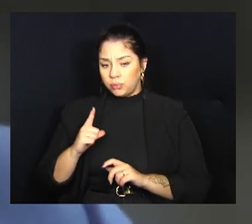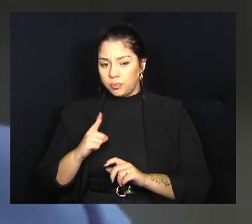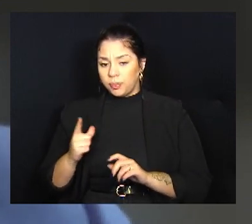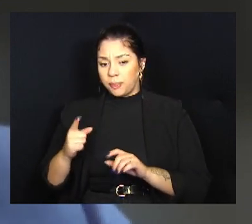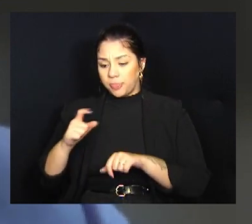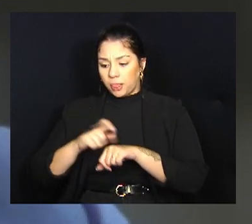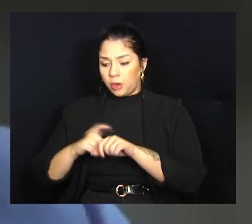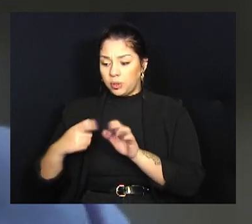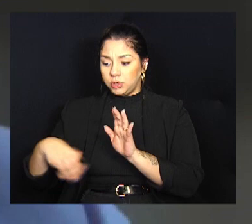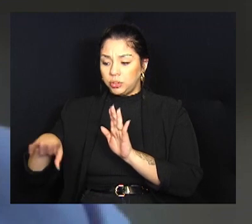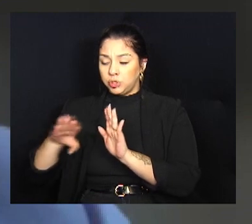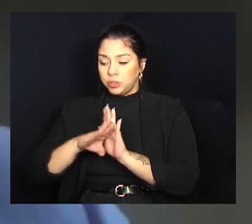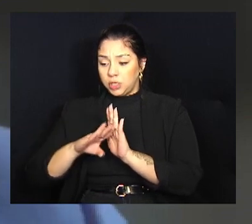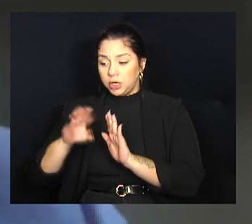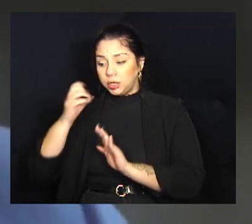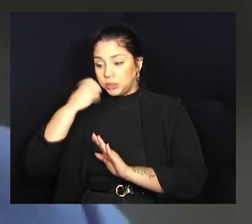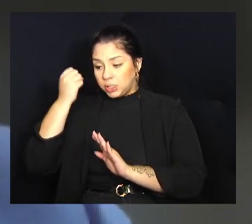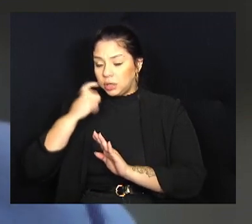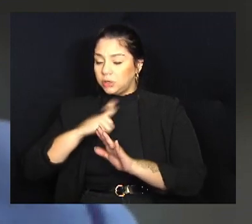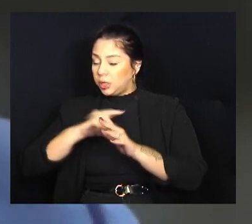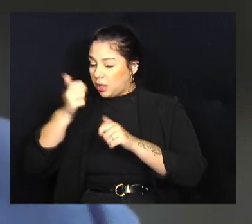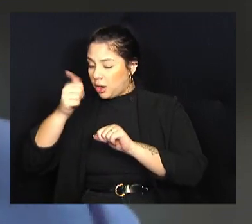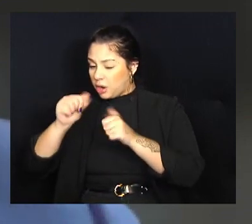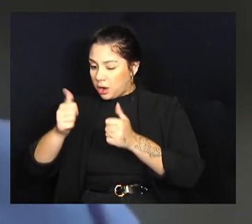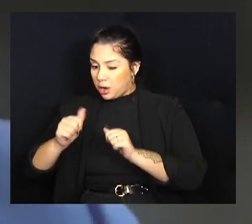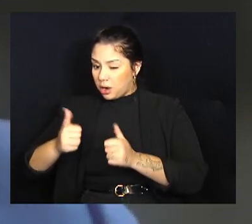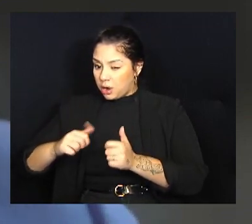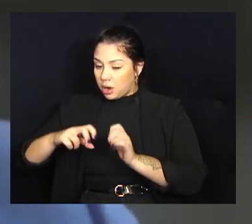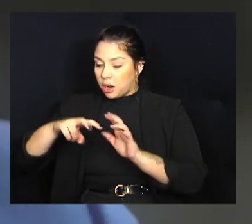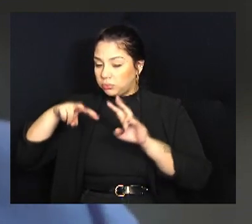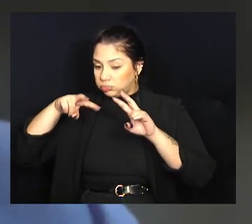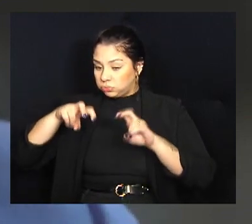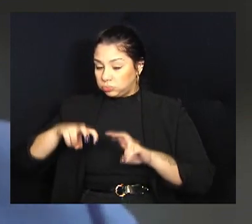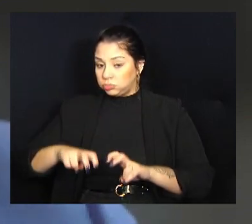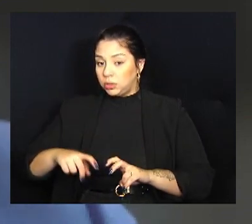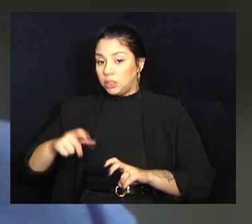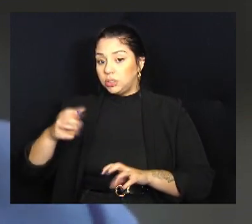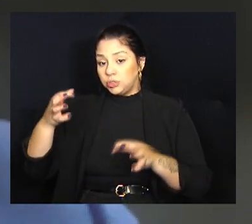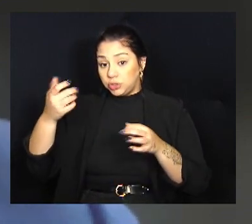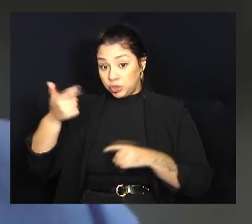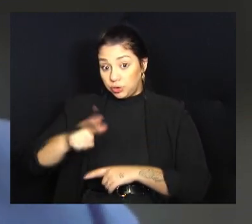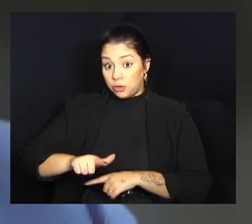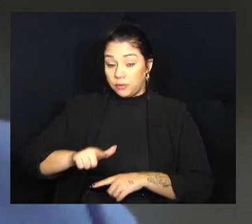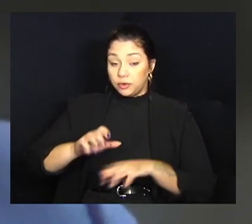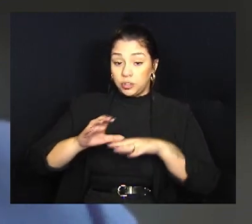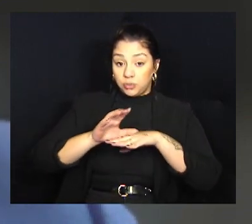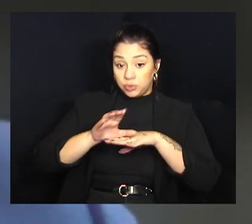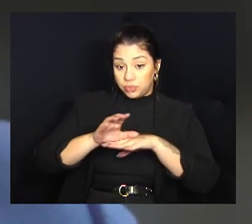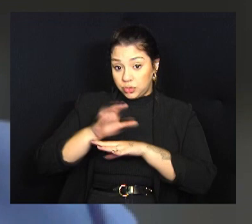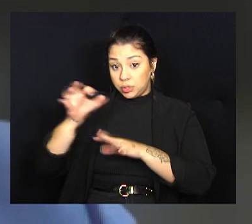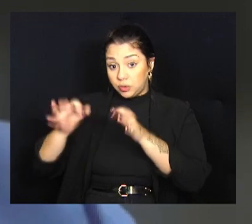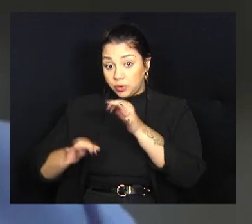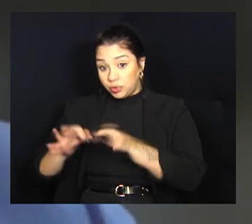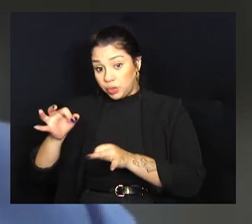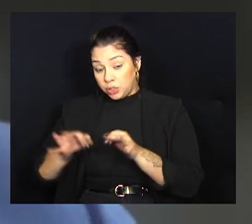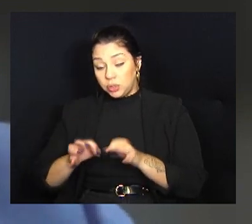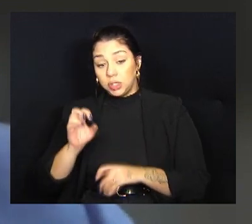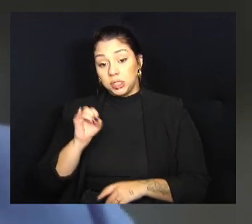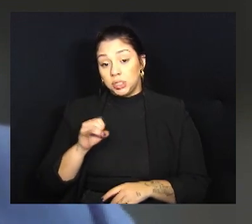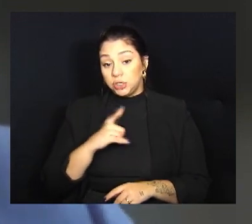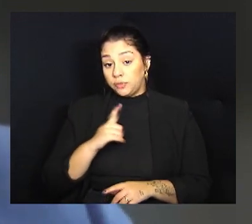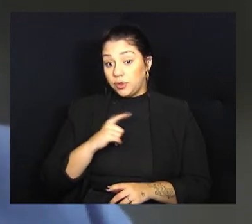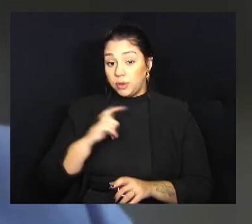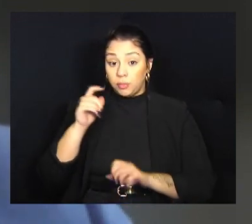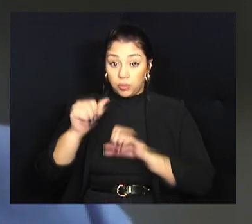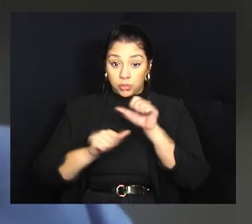nova apreciação, tem a nova análise de Constituição e Justiça, e caso haja alteração,